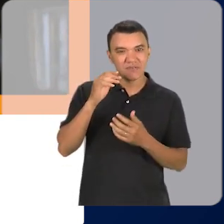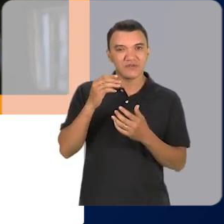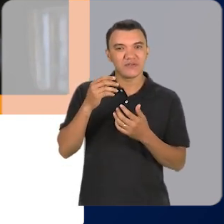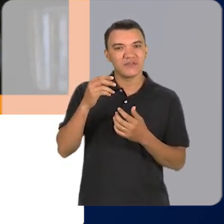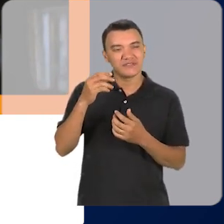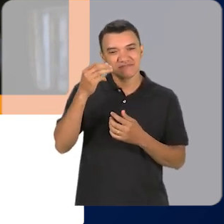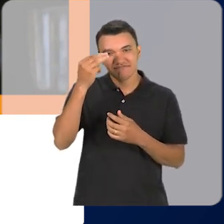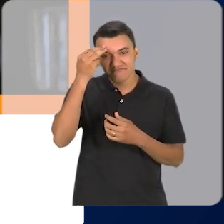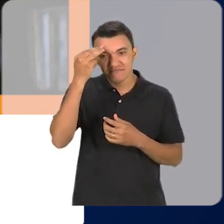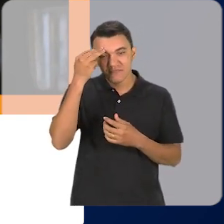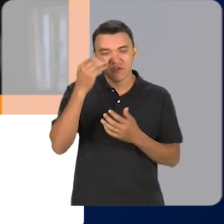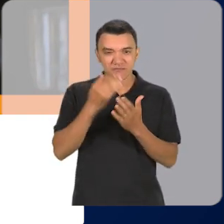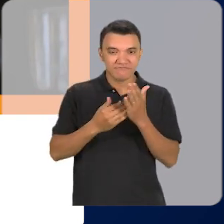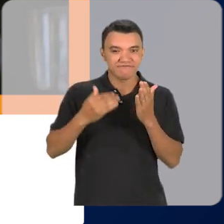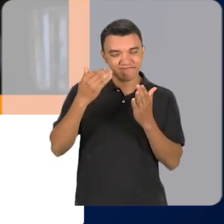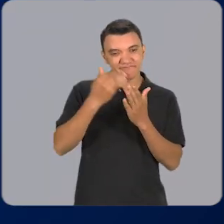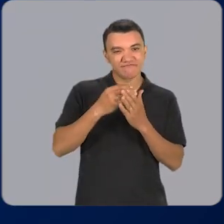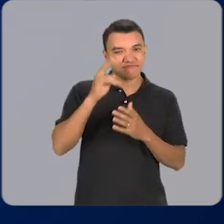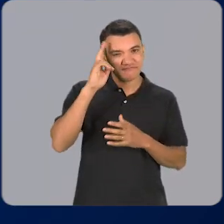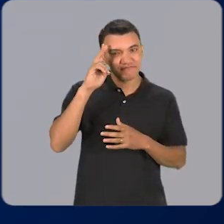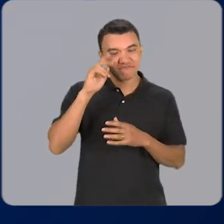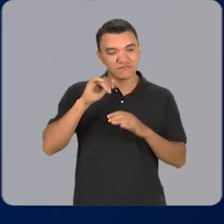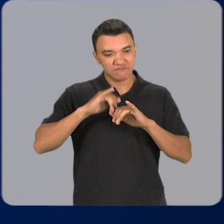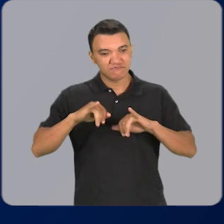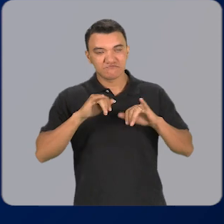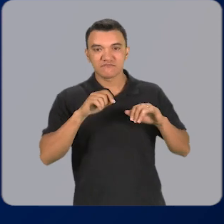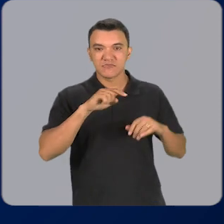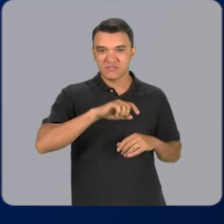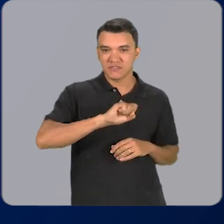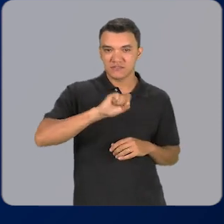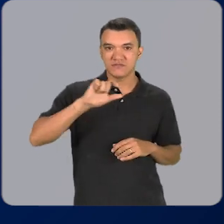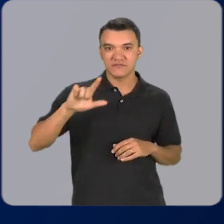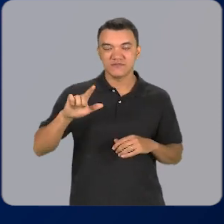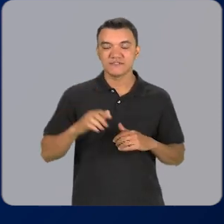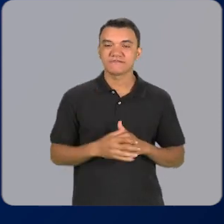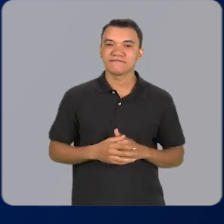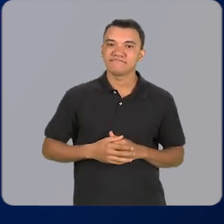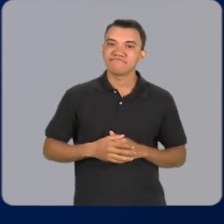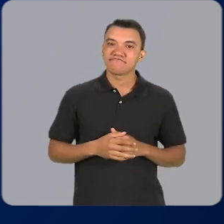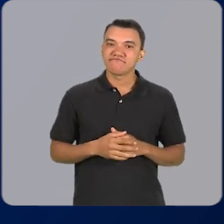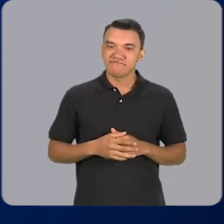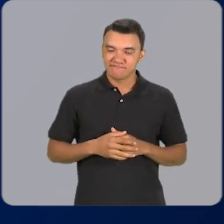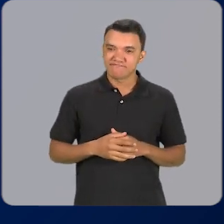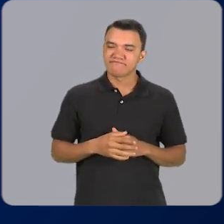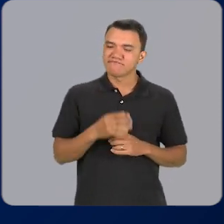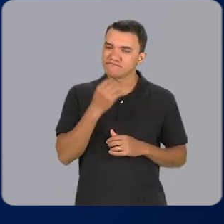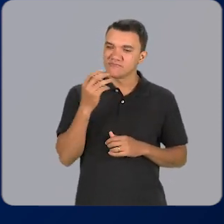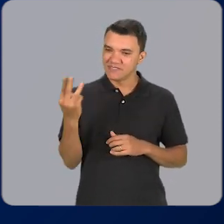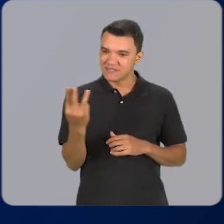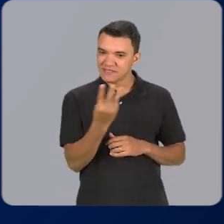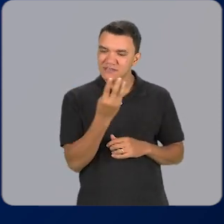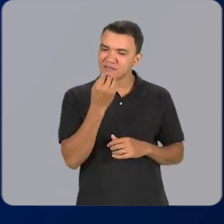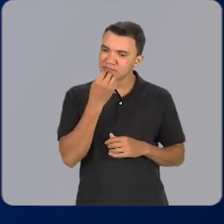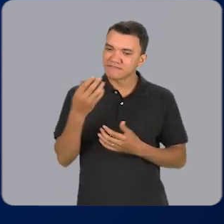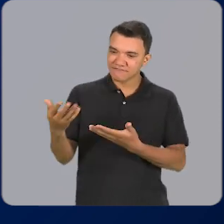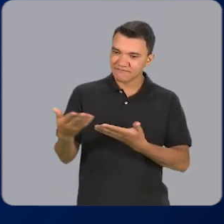memórias, né, dos pregoeiros de São Luís. É isso, professora Beth. Sejam todas muito bem-vindas, as três. E eu queria agora já